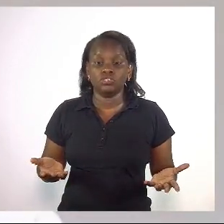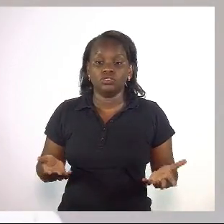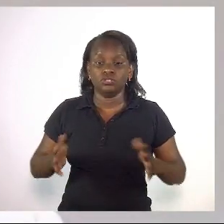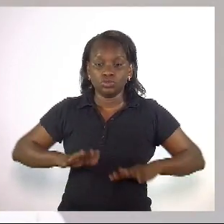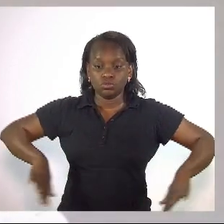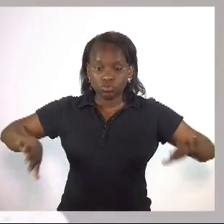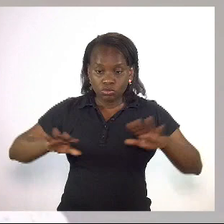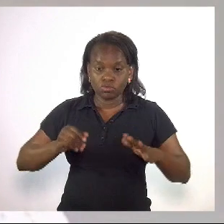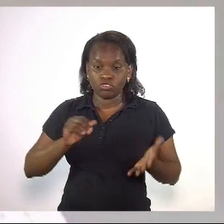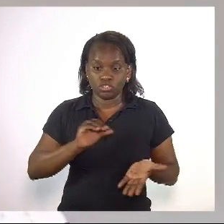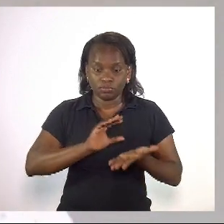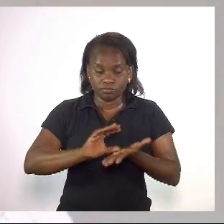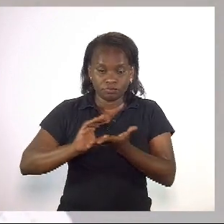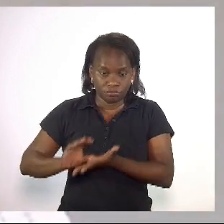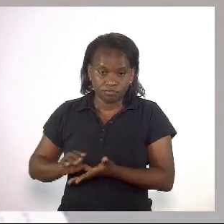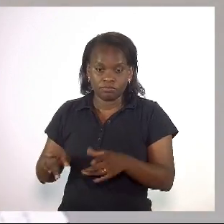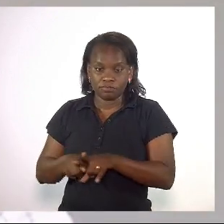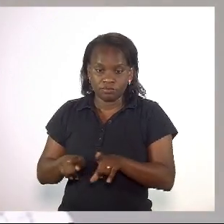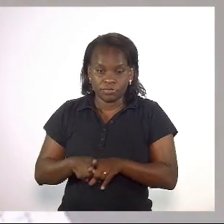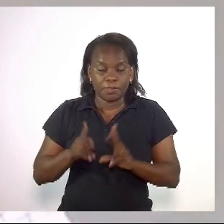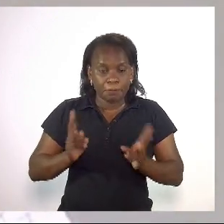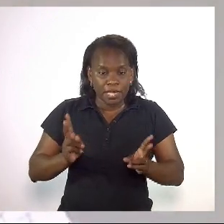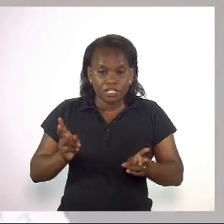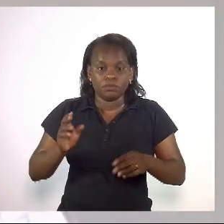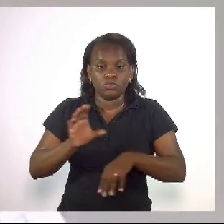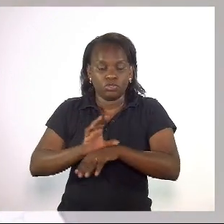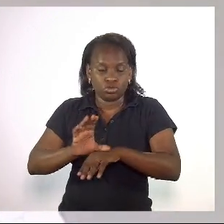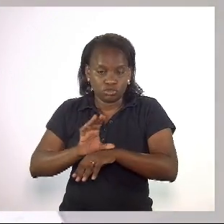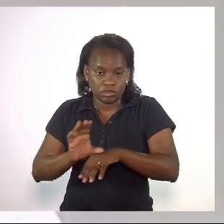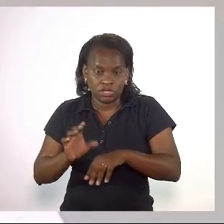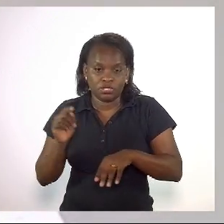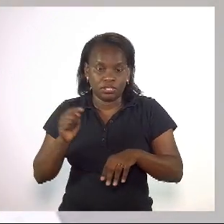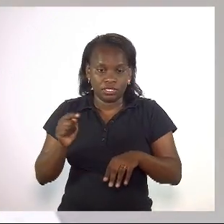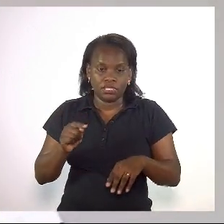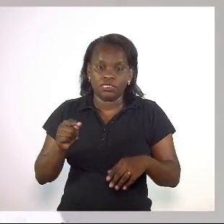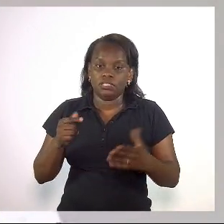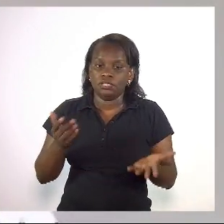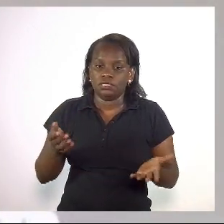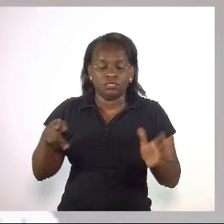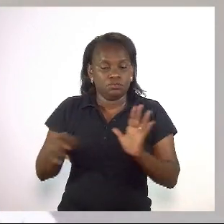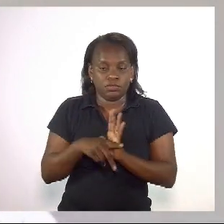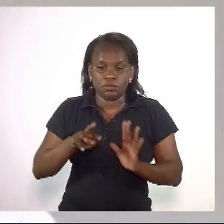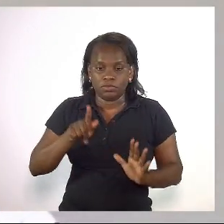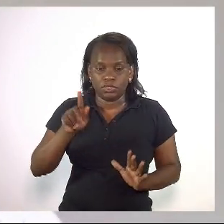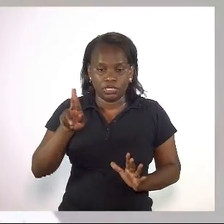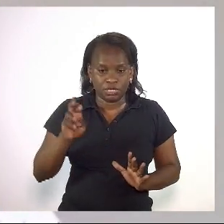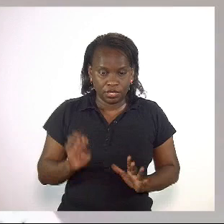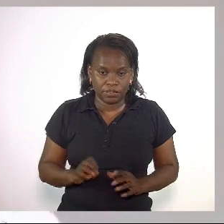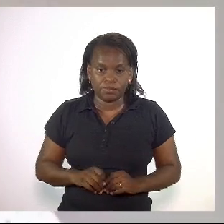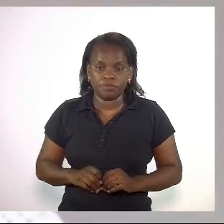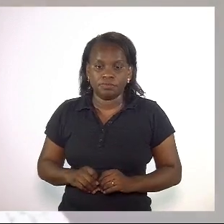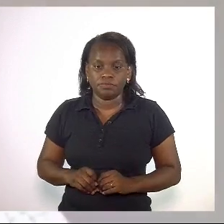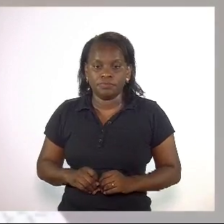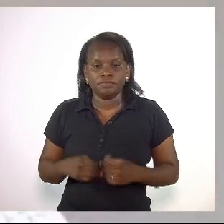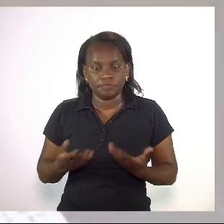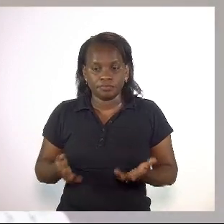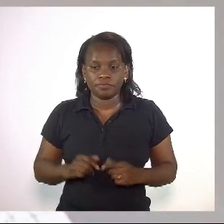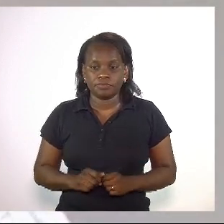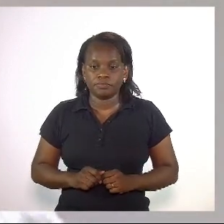todos os fundos e aqueles que a própria Constituição aponta como não passíveis de aplicação da DREA, a DREA está sendo aplicada. Muito